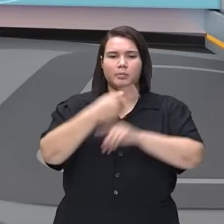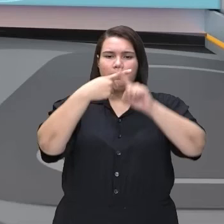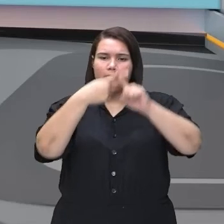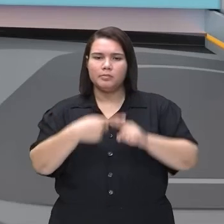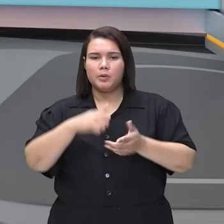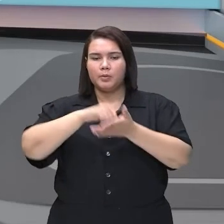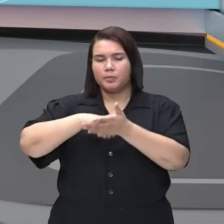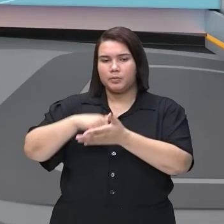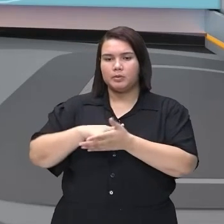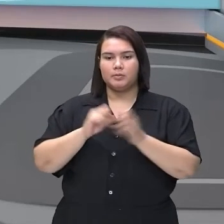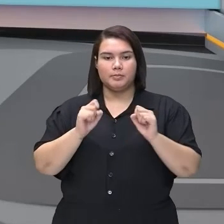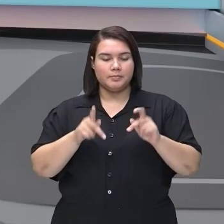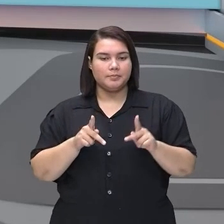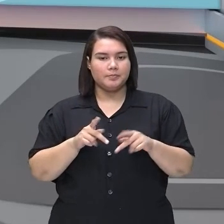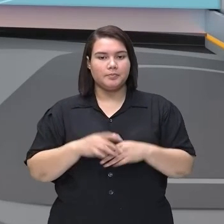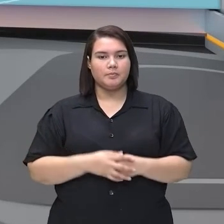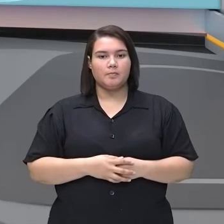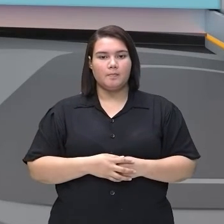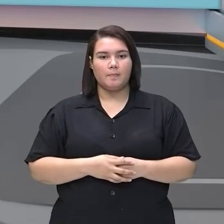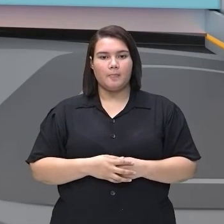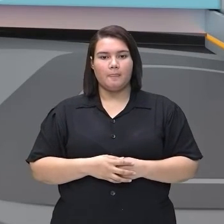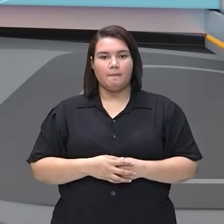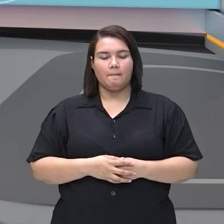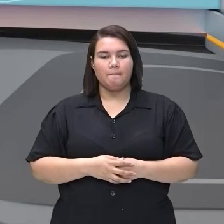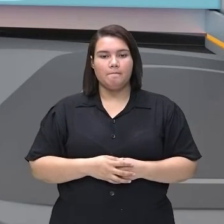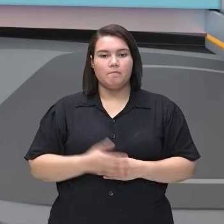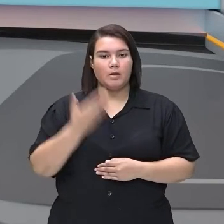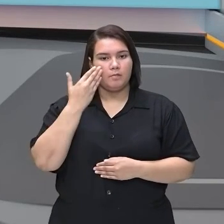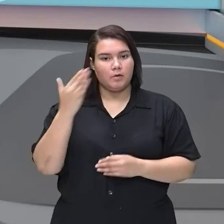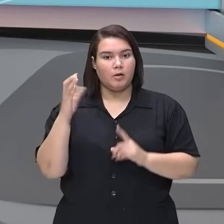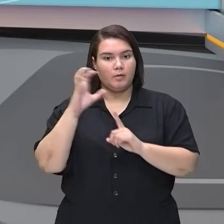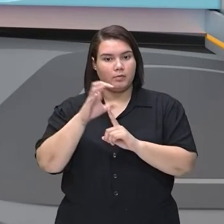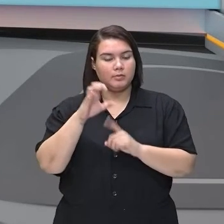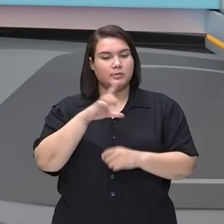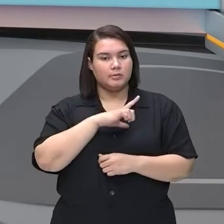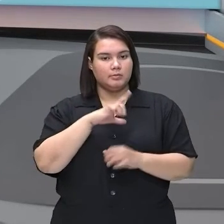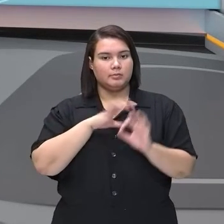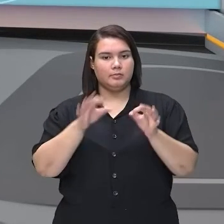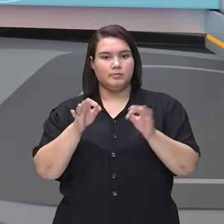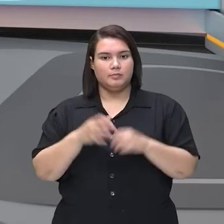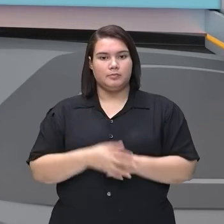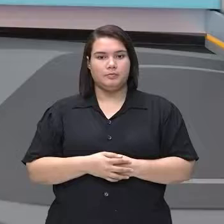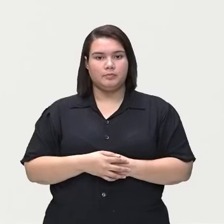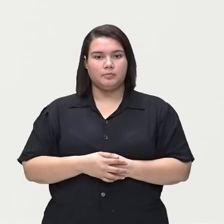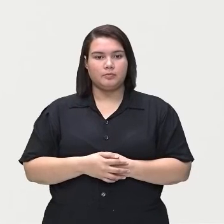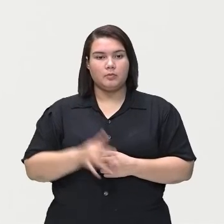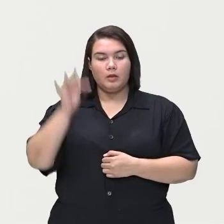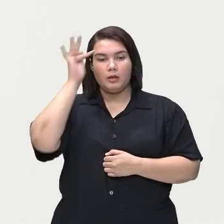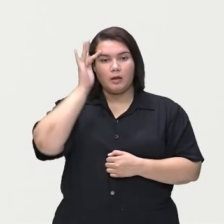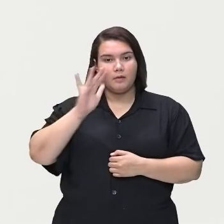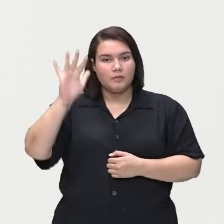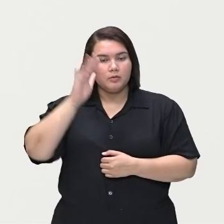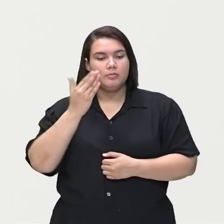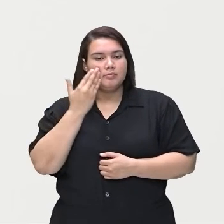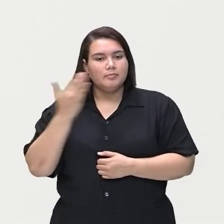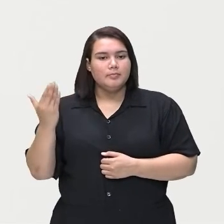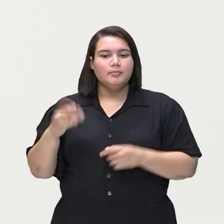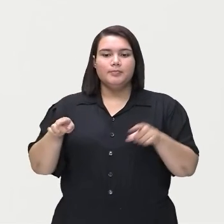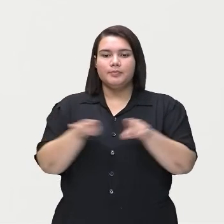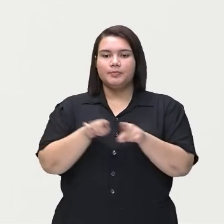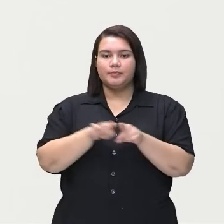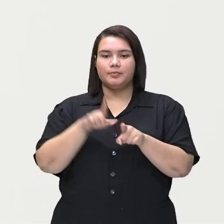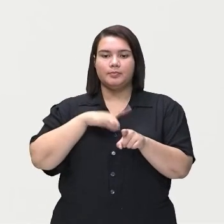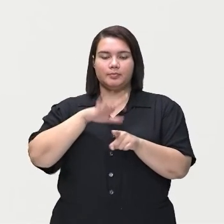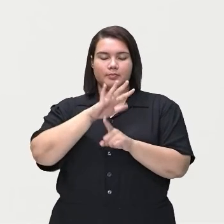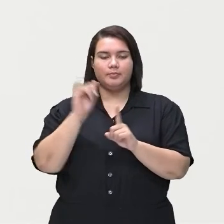Roma. Certo, pessoal? Vejam a influência que nós temos deles, viu? Na filosofia, a gente também vai ter essa